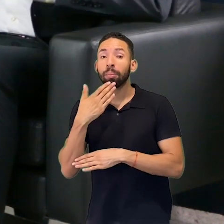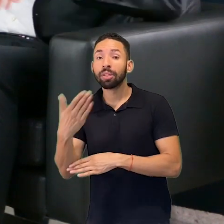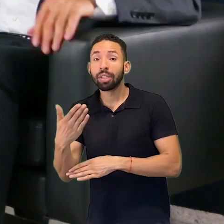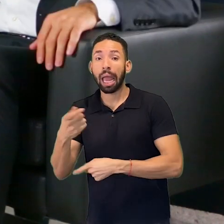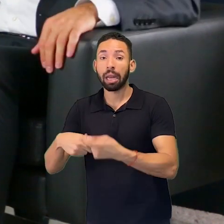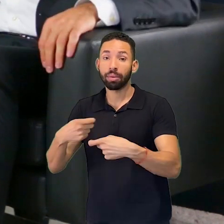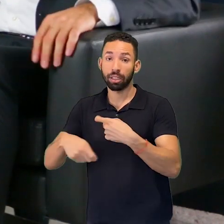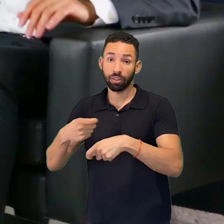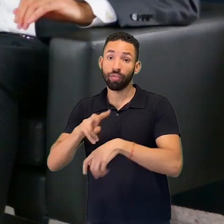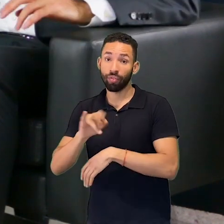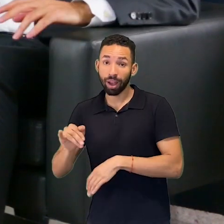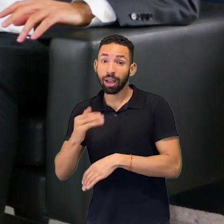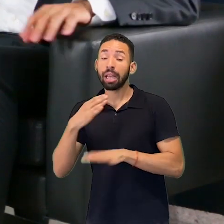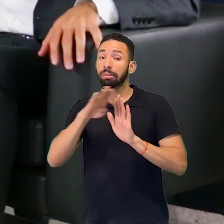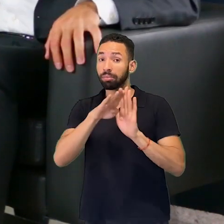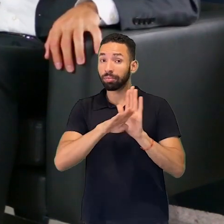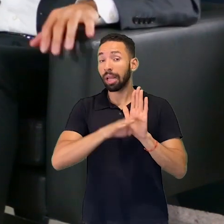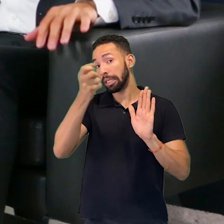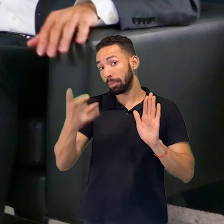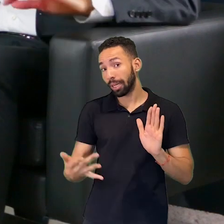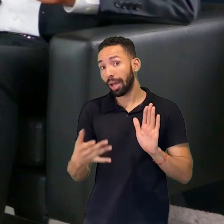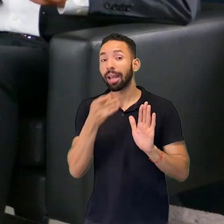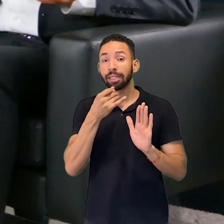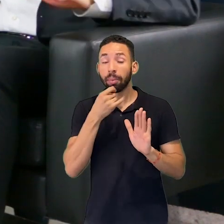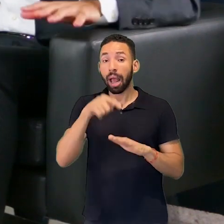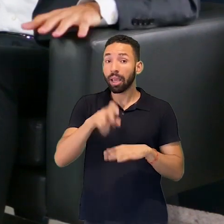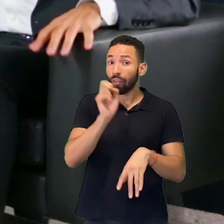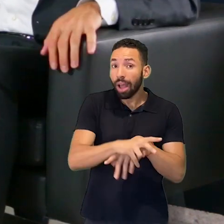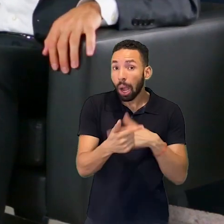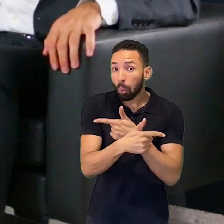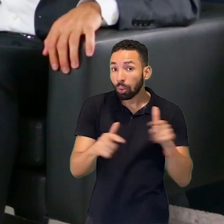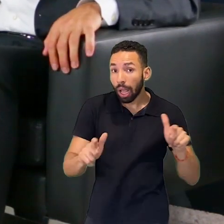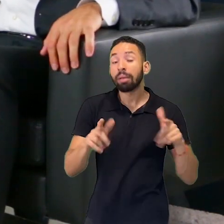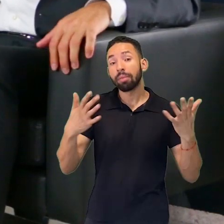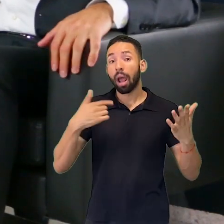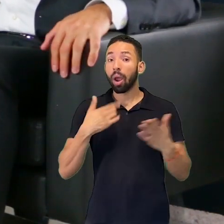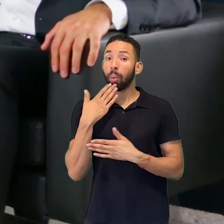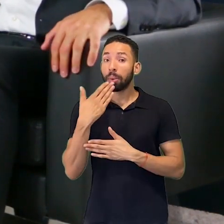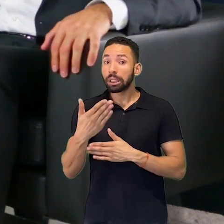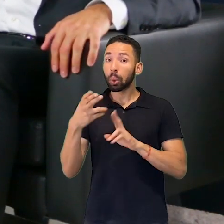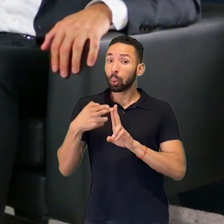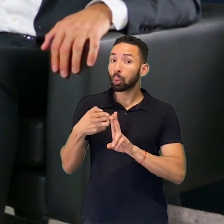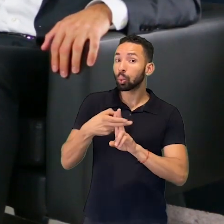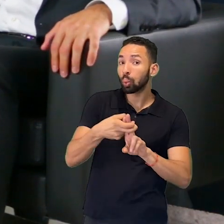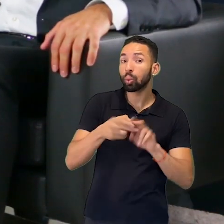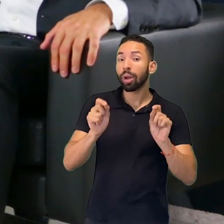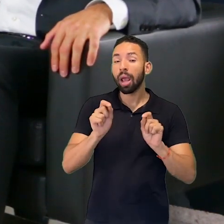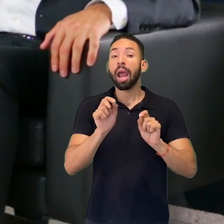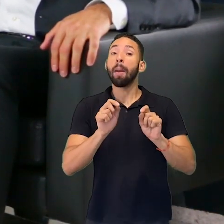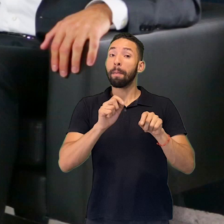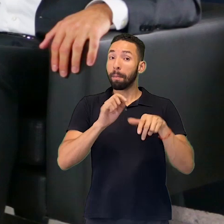requerer administrativamente, ele vai solicitar administrativamente dizendo, olha, esgotou a rede aqui. Então, estou solicitando para o